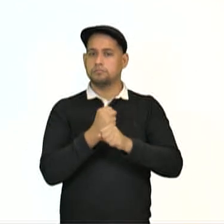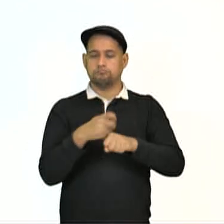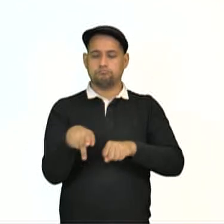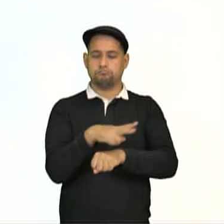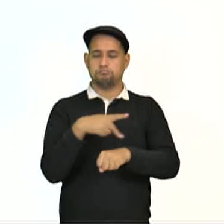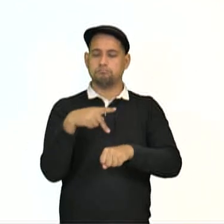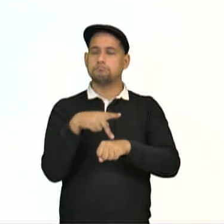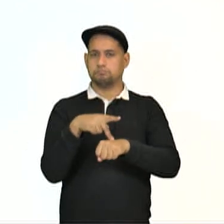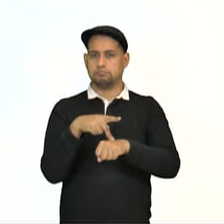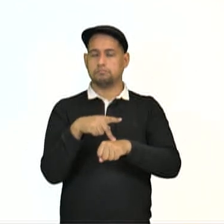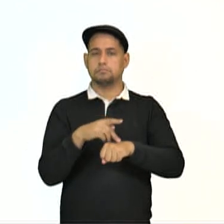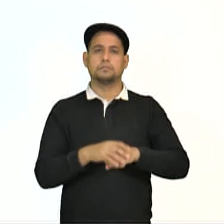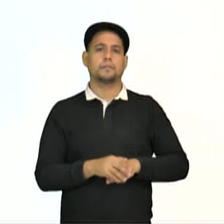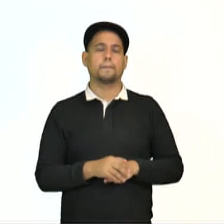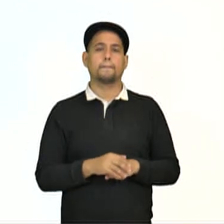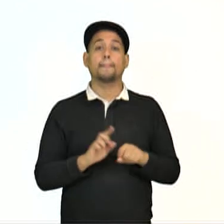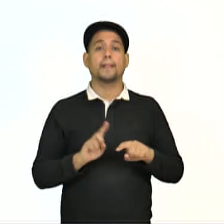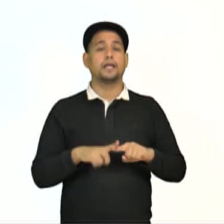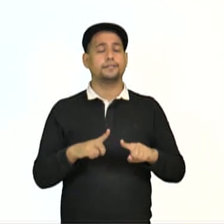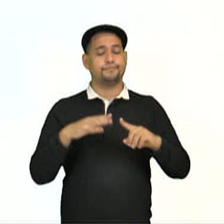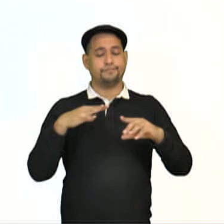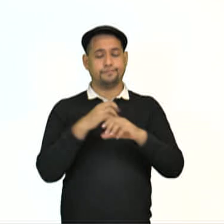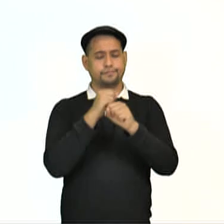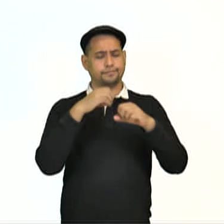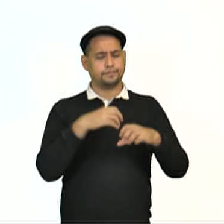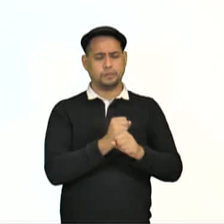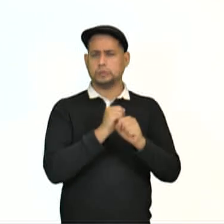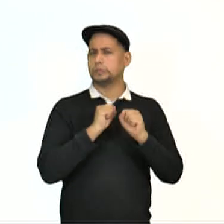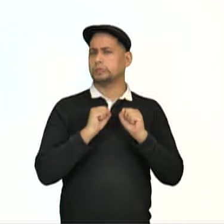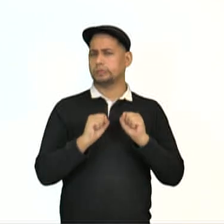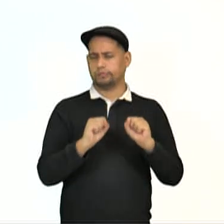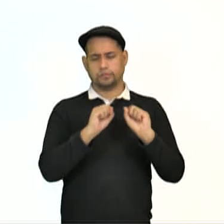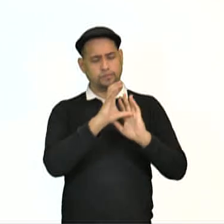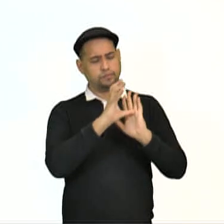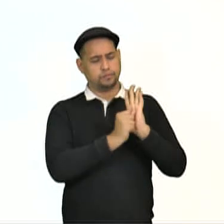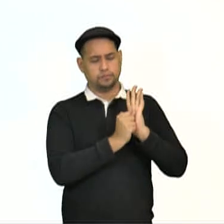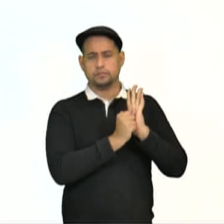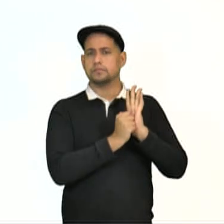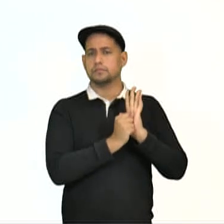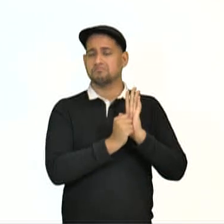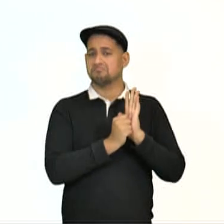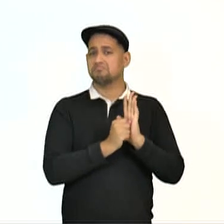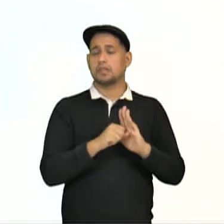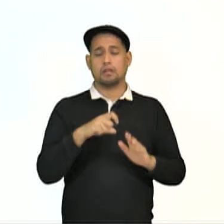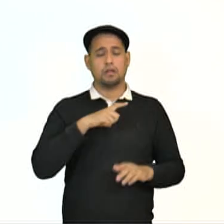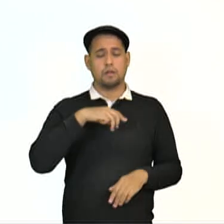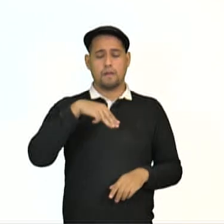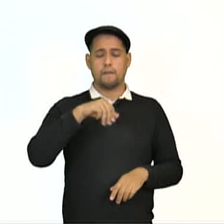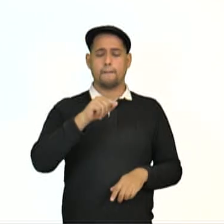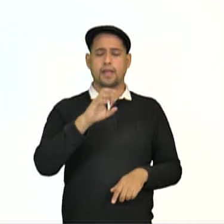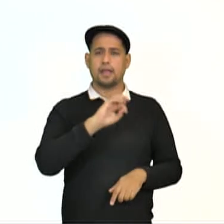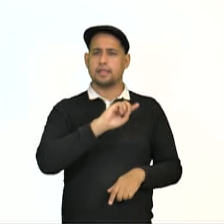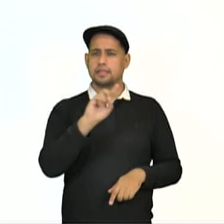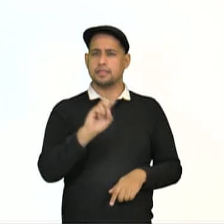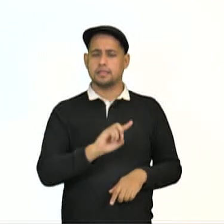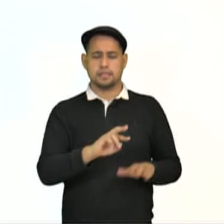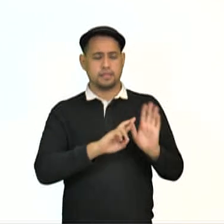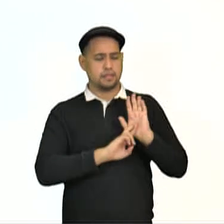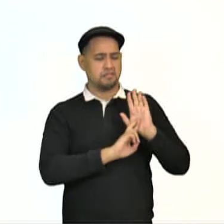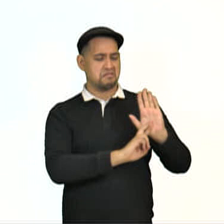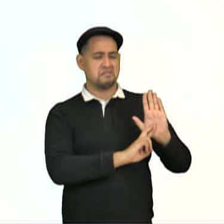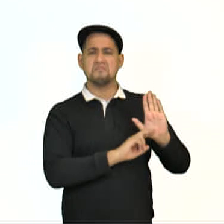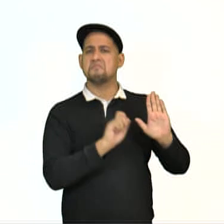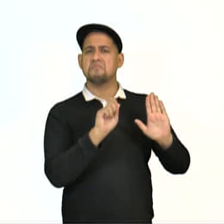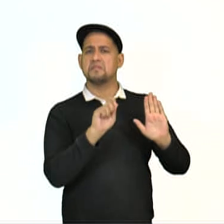países participantes. Essa pontuação pode ser registrada em uma matriz que é representada pelo